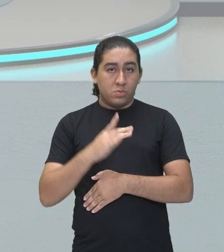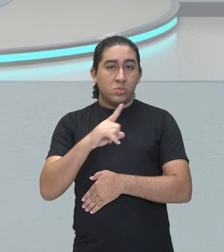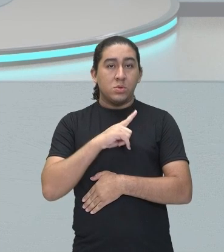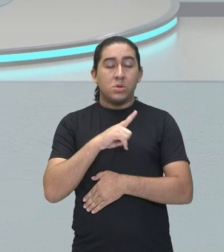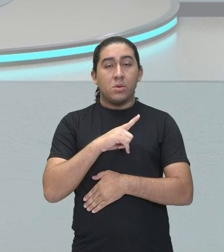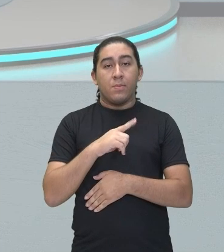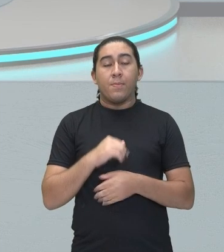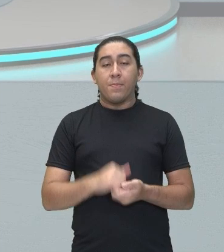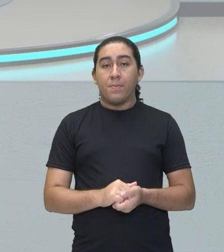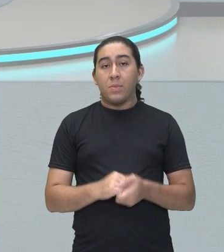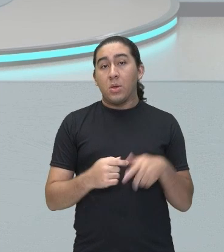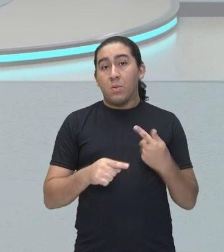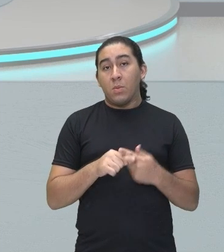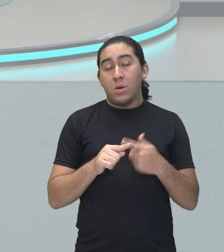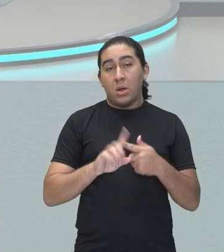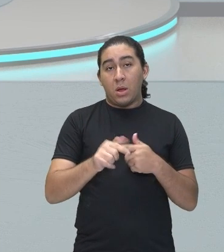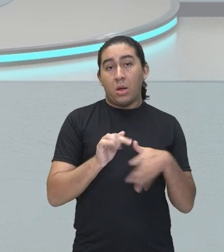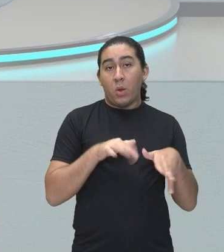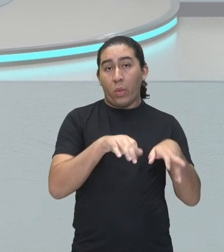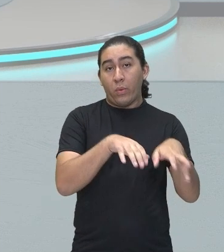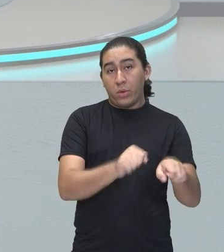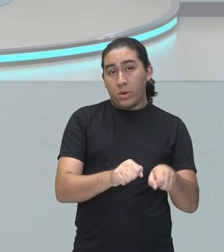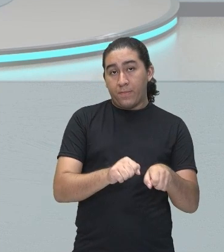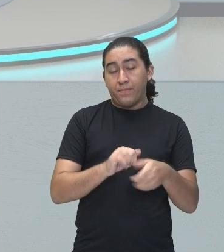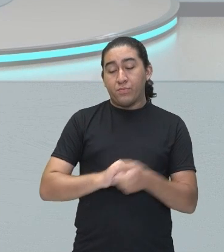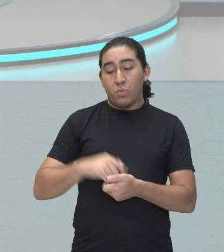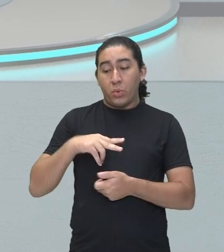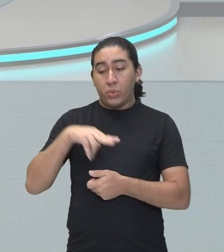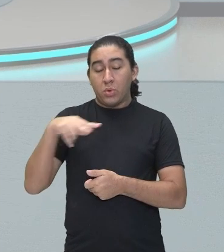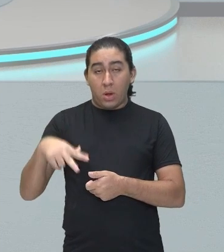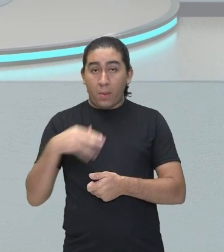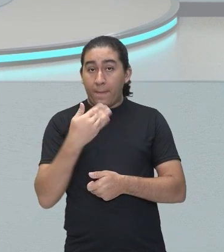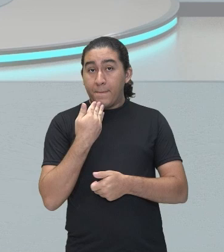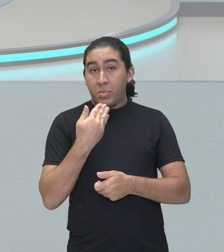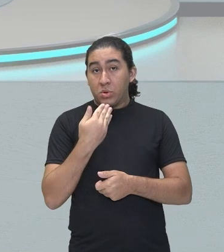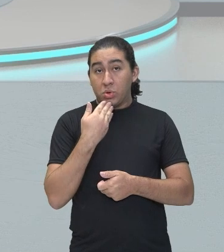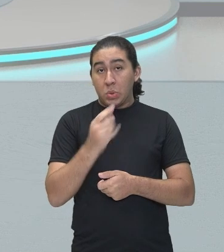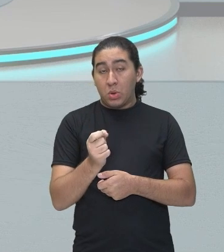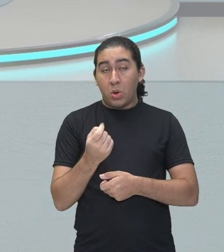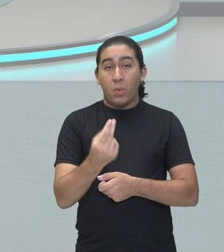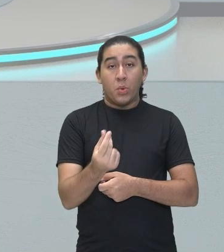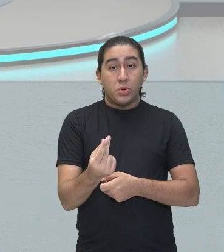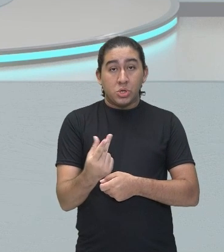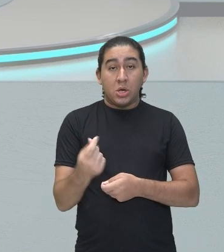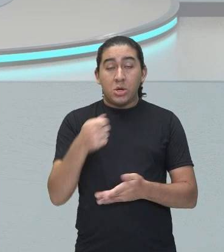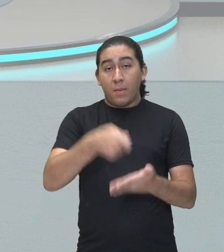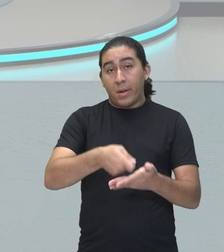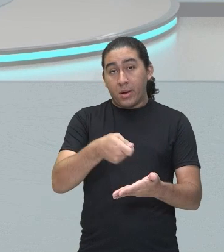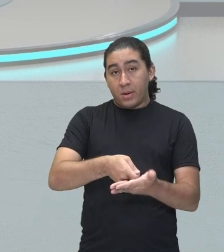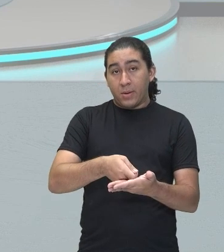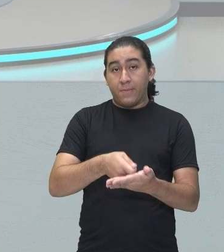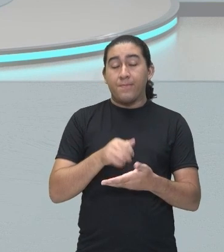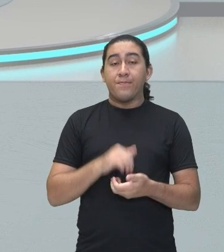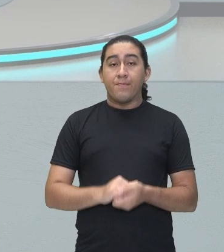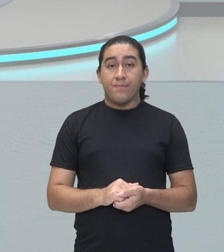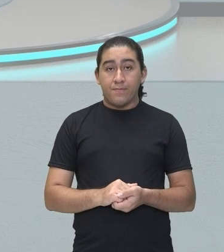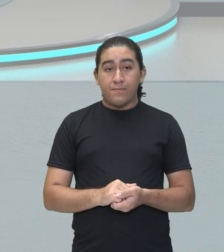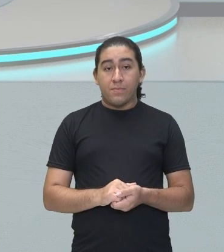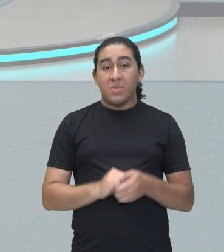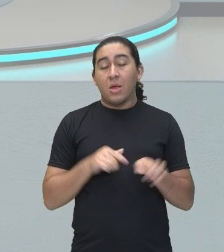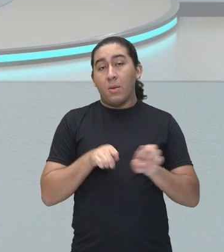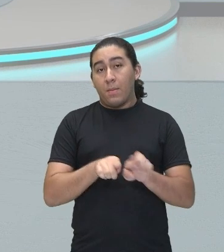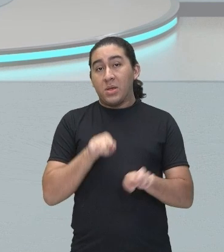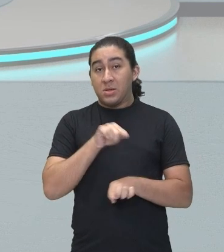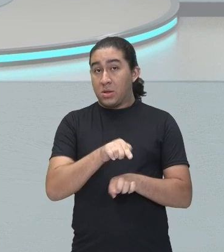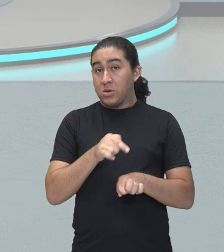estar colônia de Portugal. E Portugal exigia uma certa quantia de ouro, mas eles não